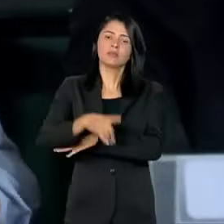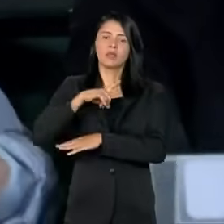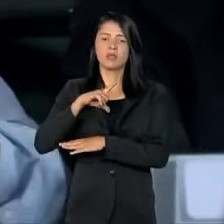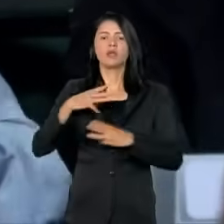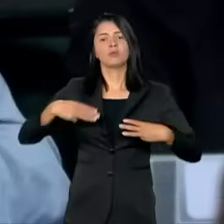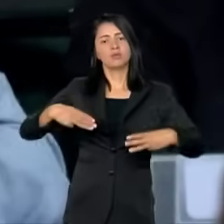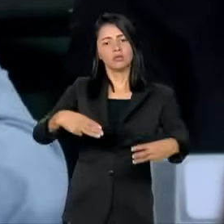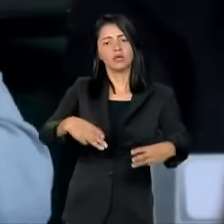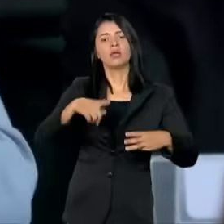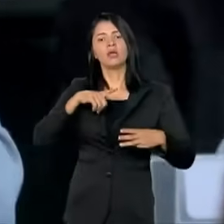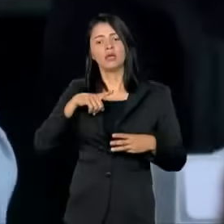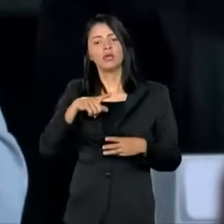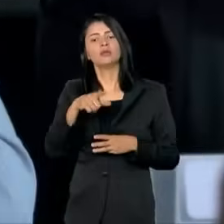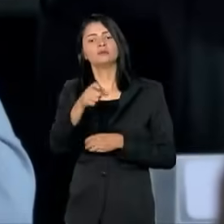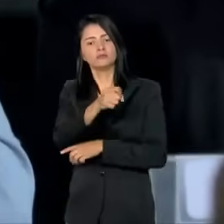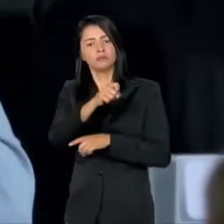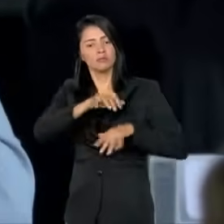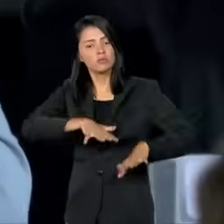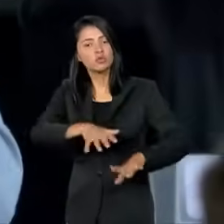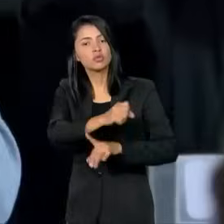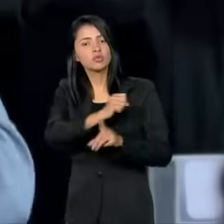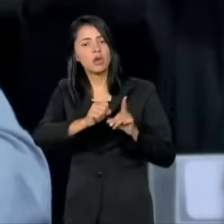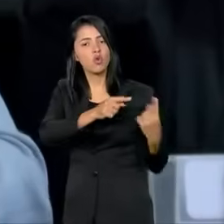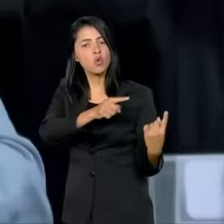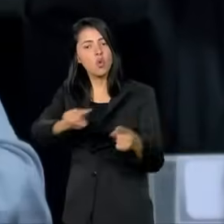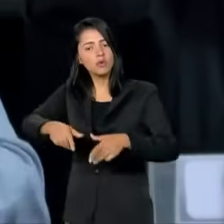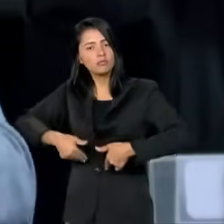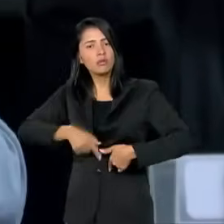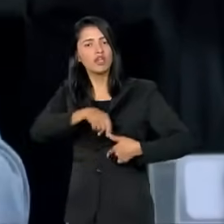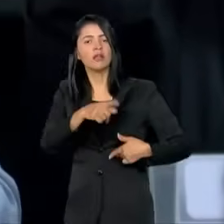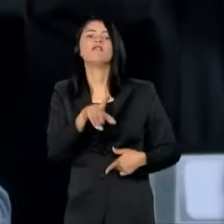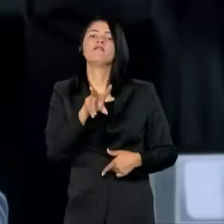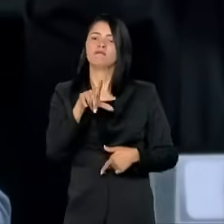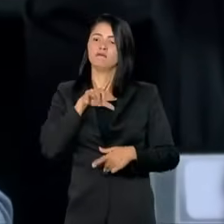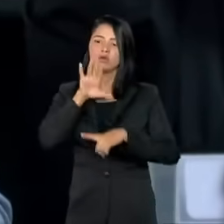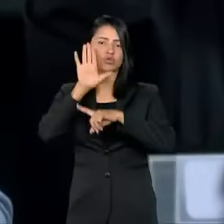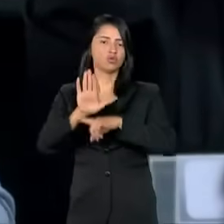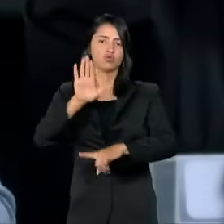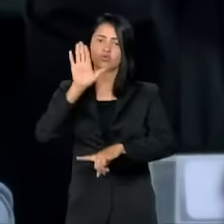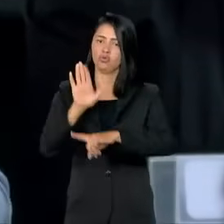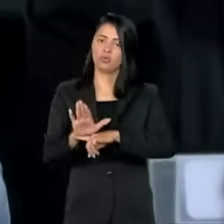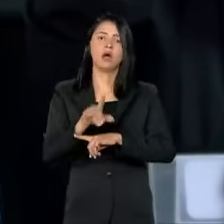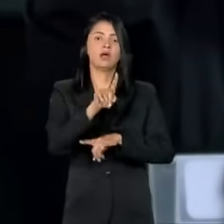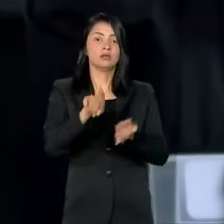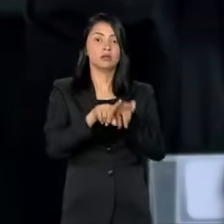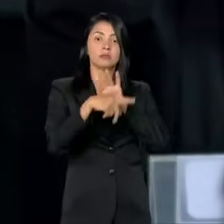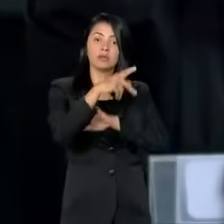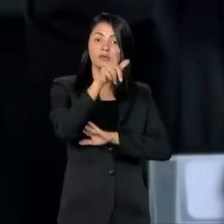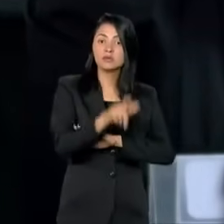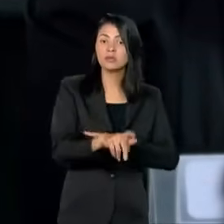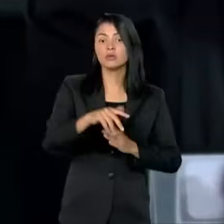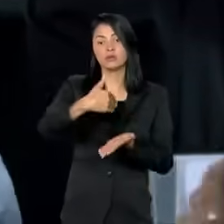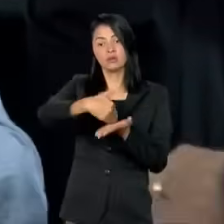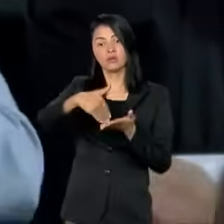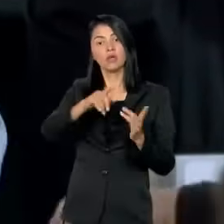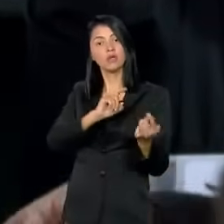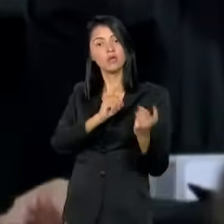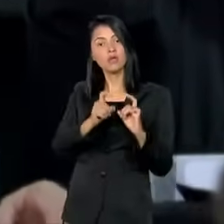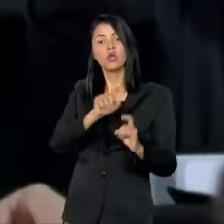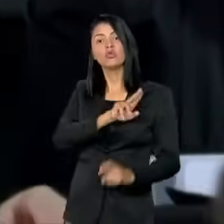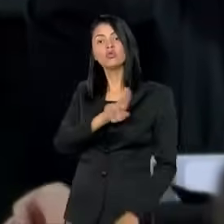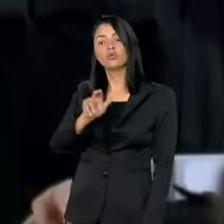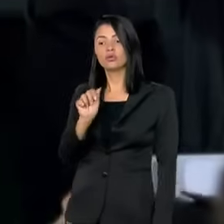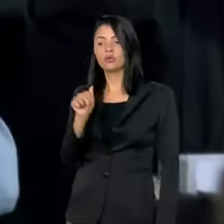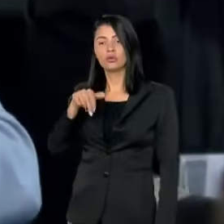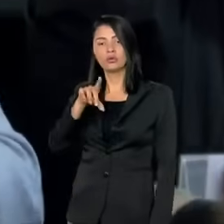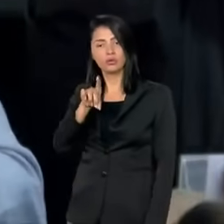Desenvolvimento Social e Combate à Fome para ajudar no que for necessário, inclusive com o seu secretário executivo, André Quintão, que é um